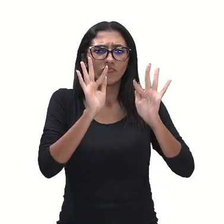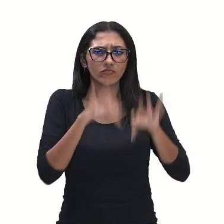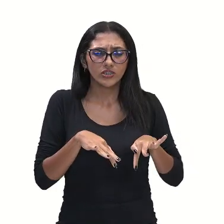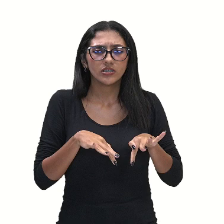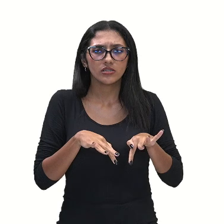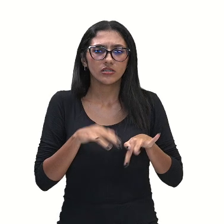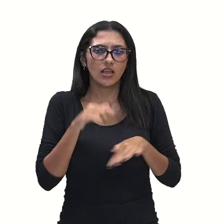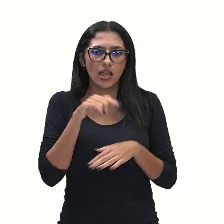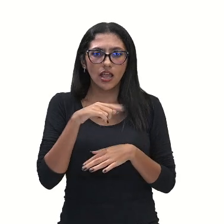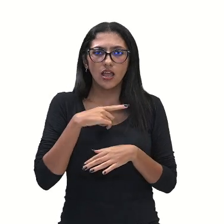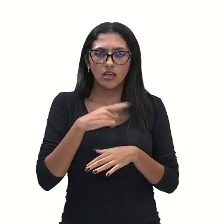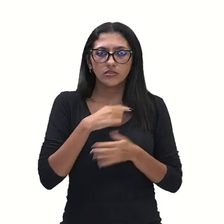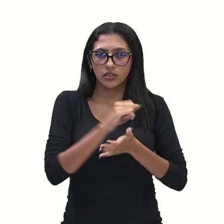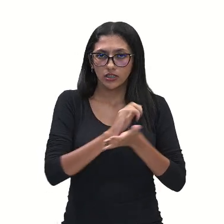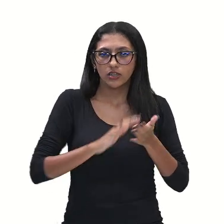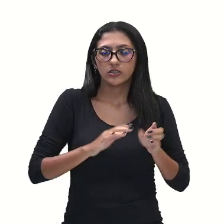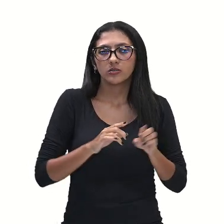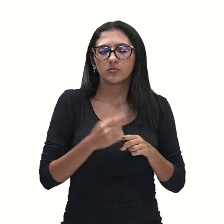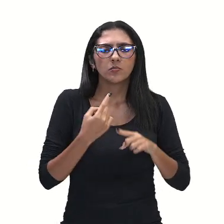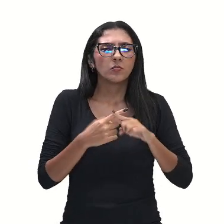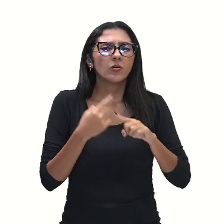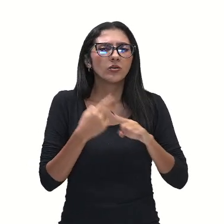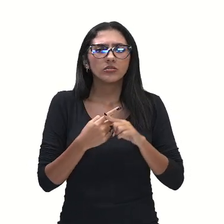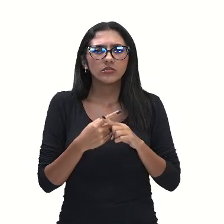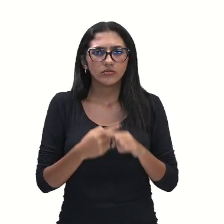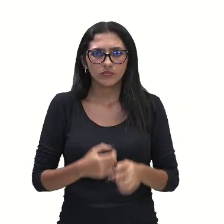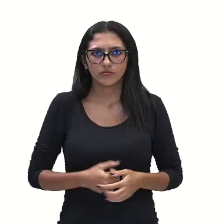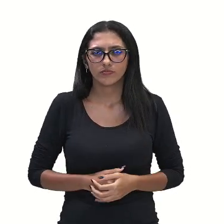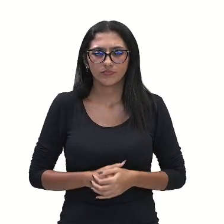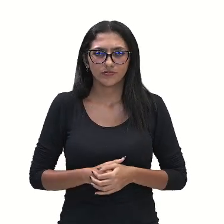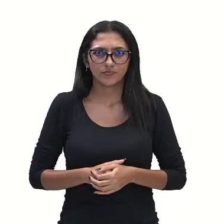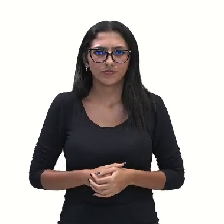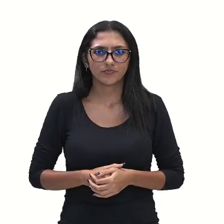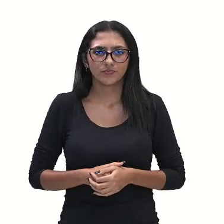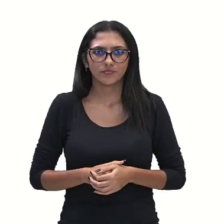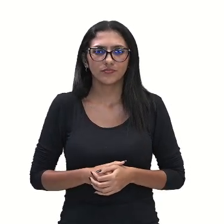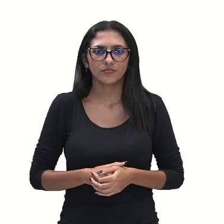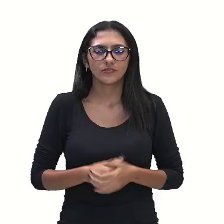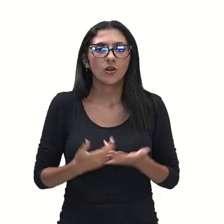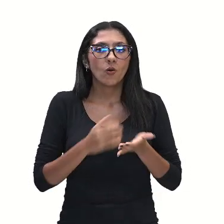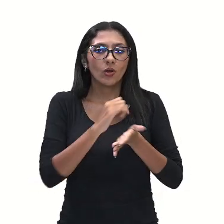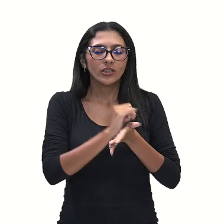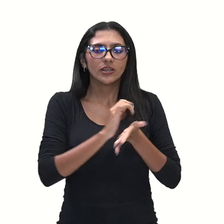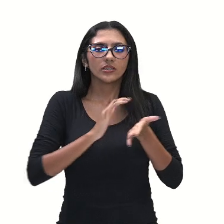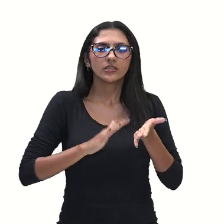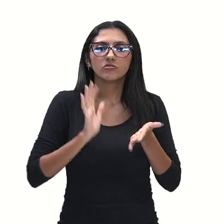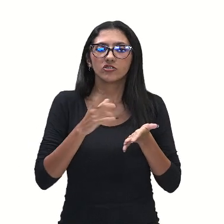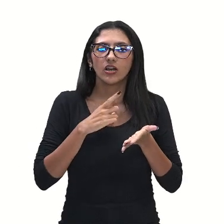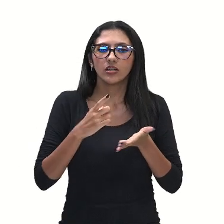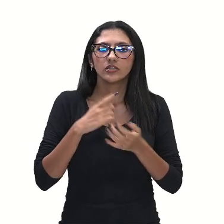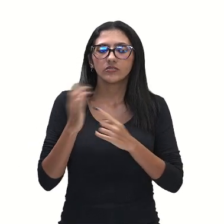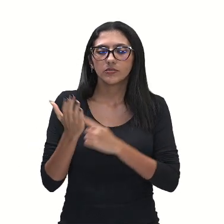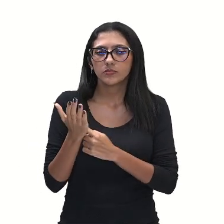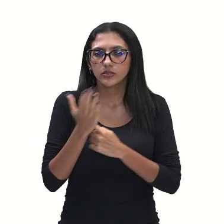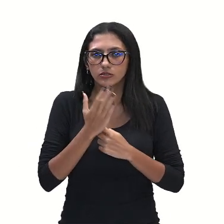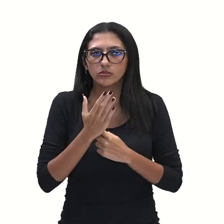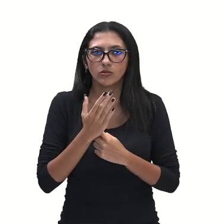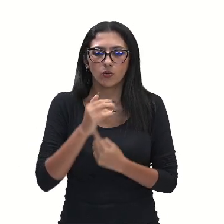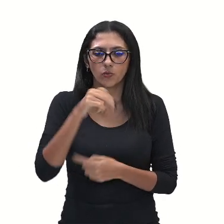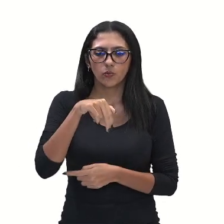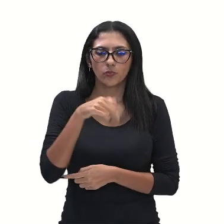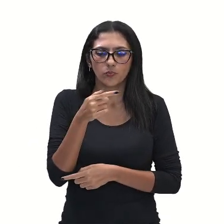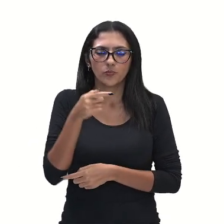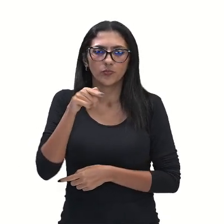a nossa questão. Por que poderia? Porque como a questão informou o valor do π,